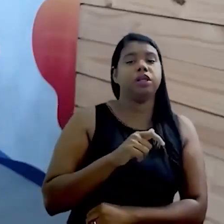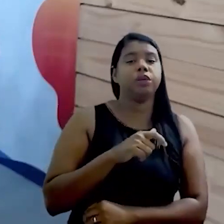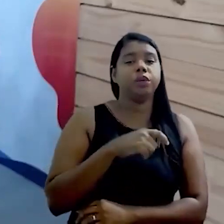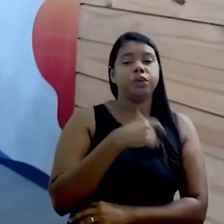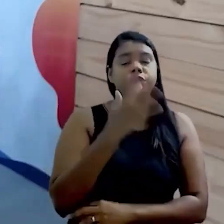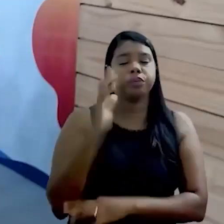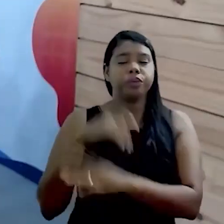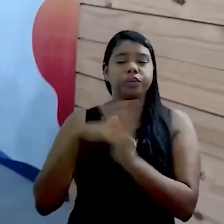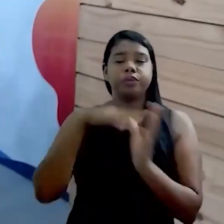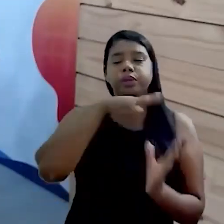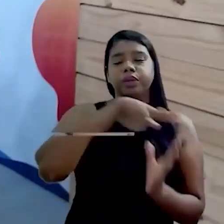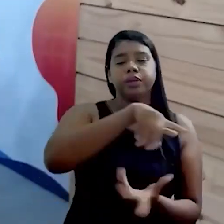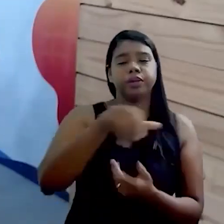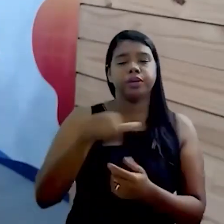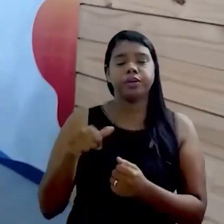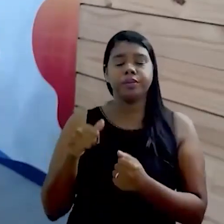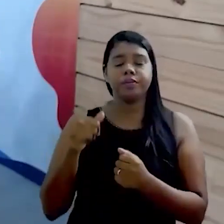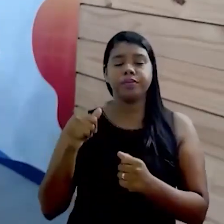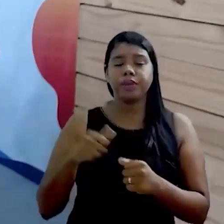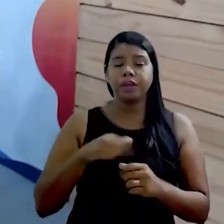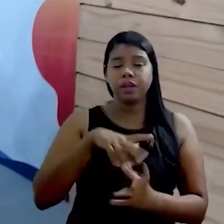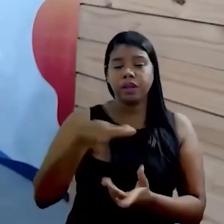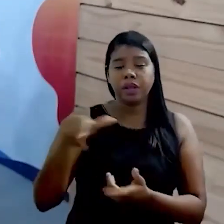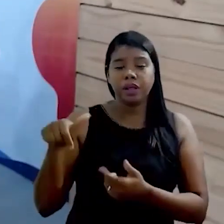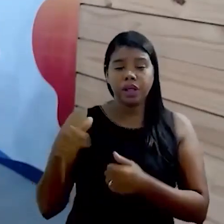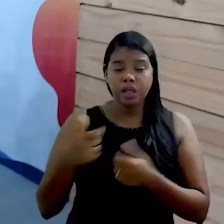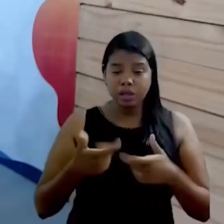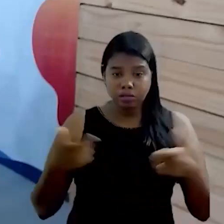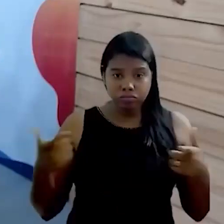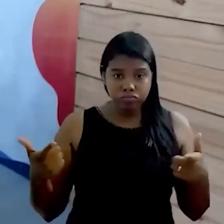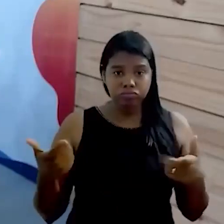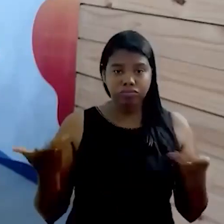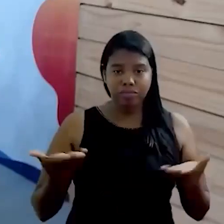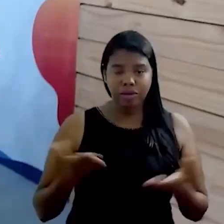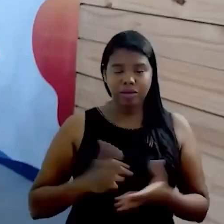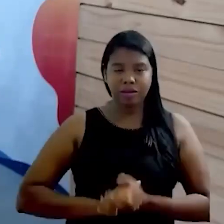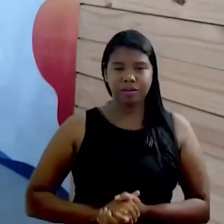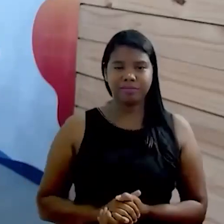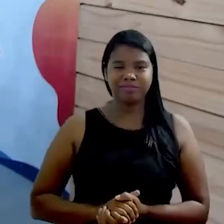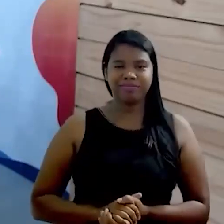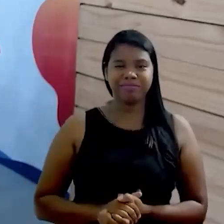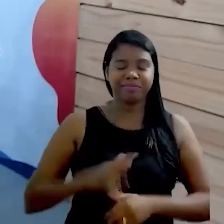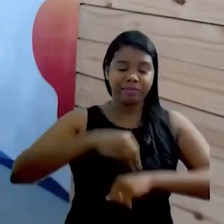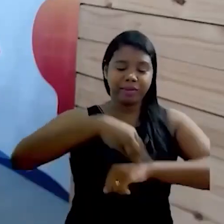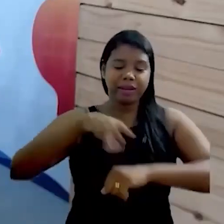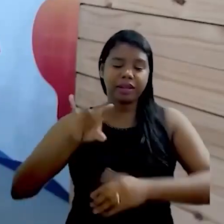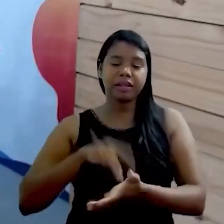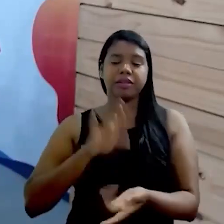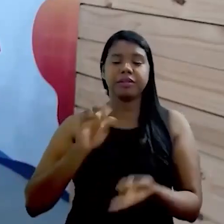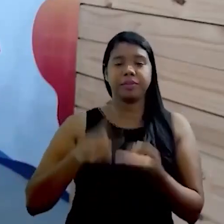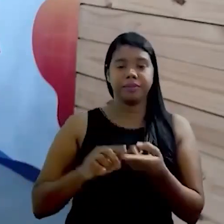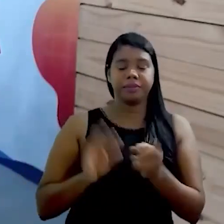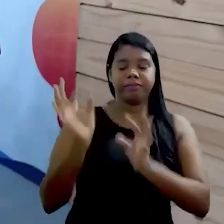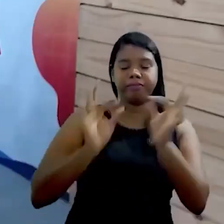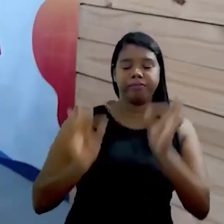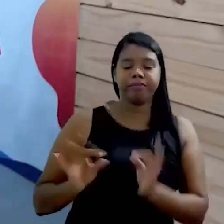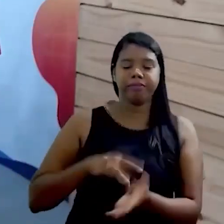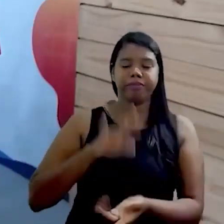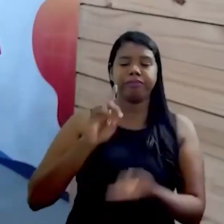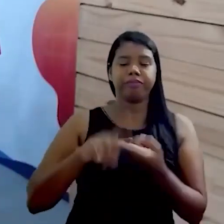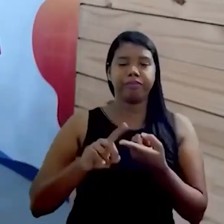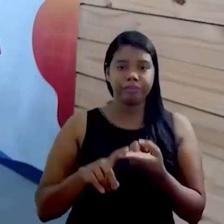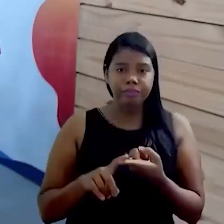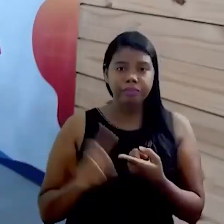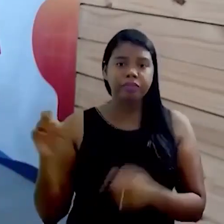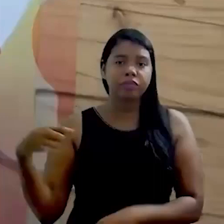hoje em dia a gente nota realmente um crescimento muito grande nessa demanda. Exatamente, e aí isso acaba se juntando. Além